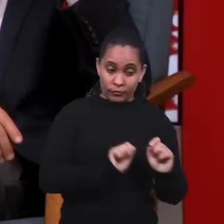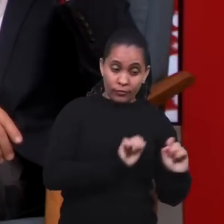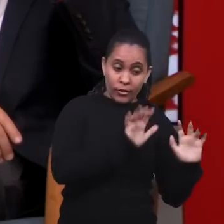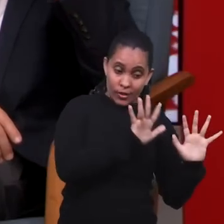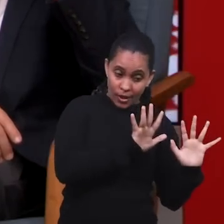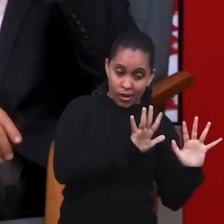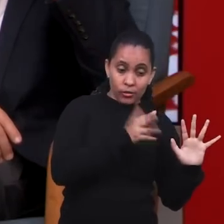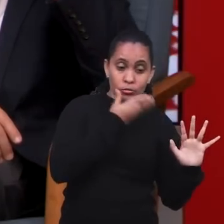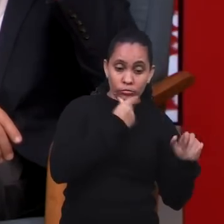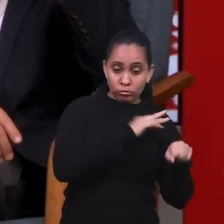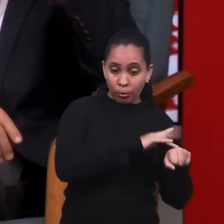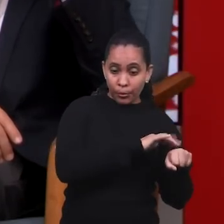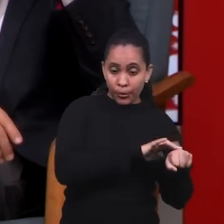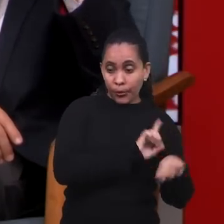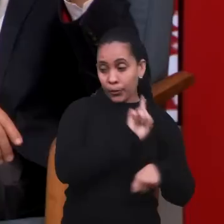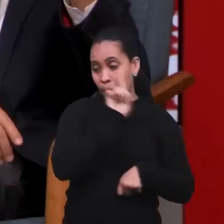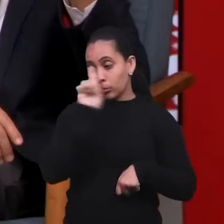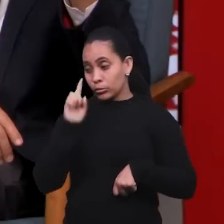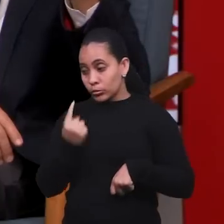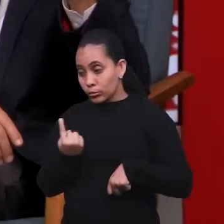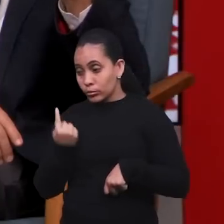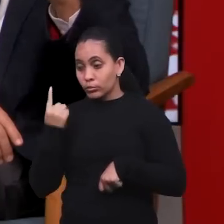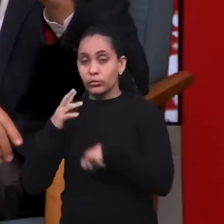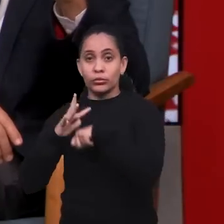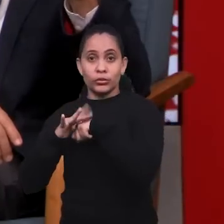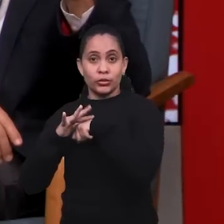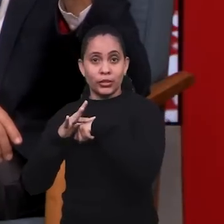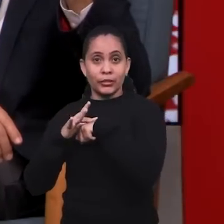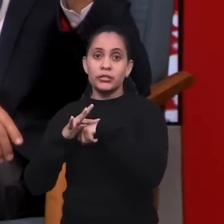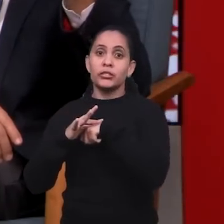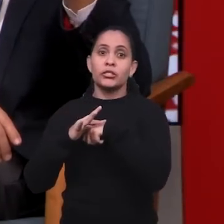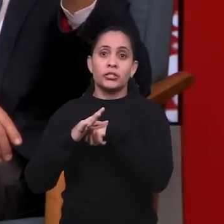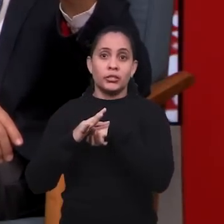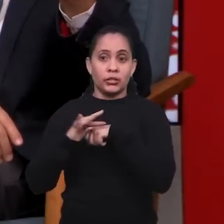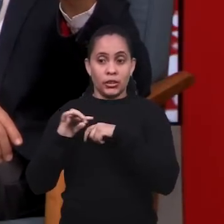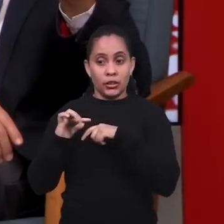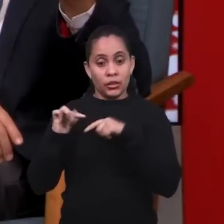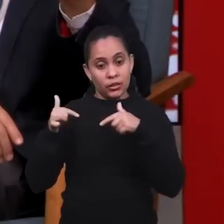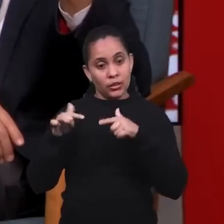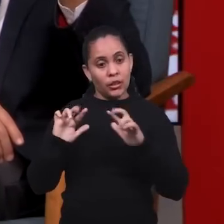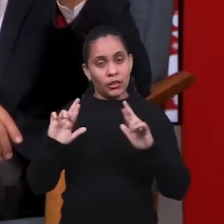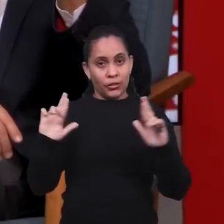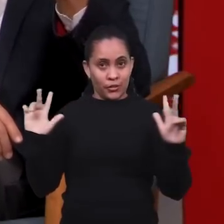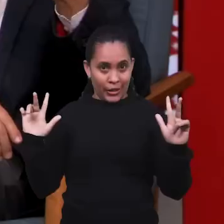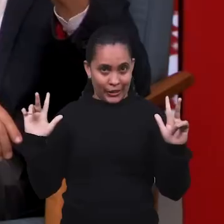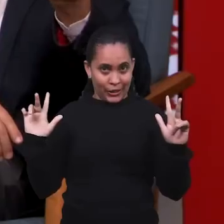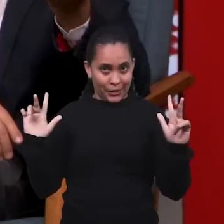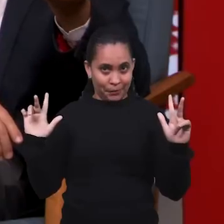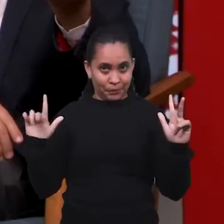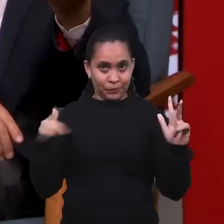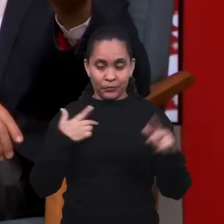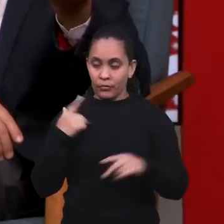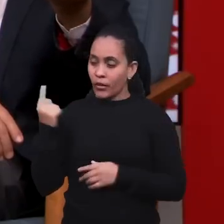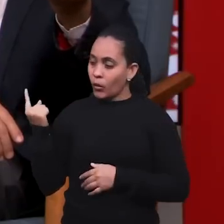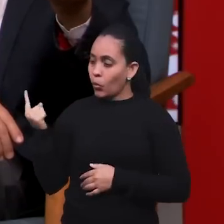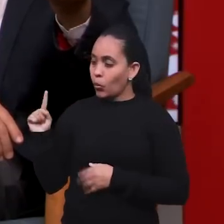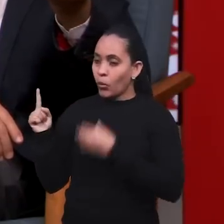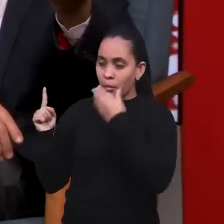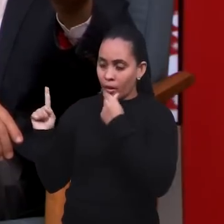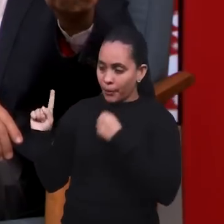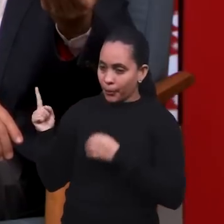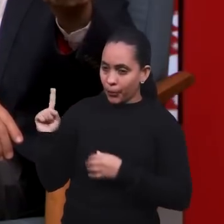leproso, o fato se dá de maneira diferente. Um leproso se dirige a